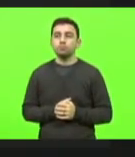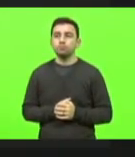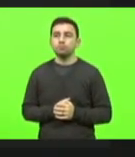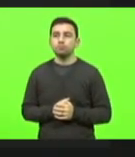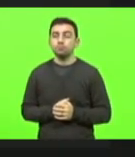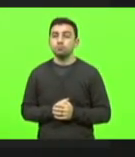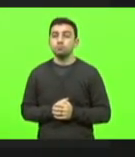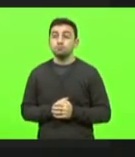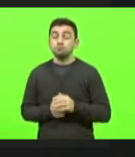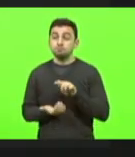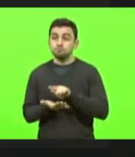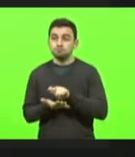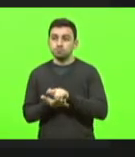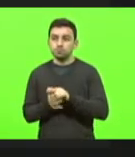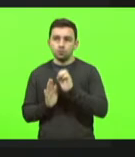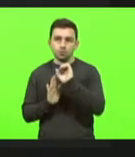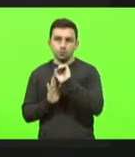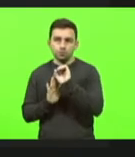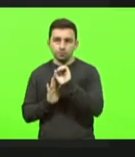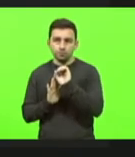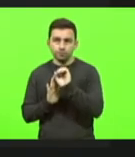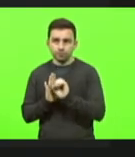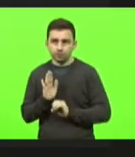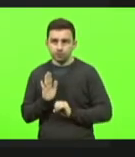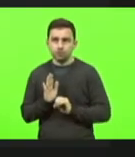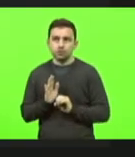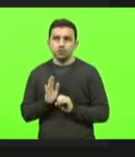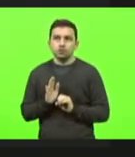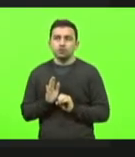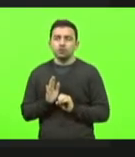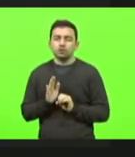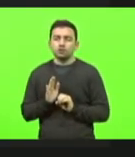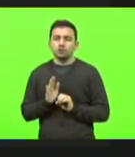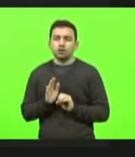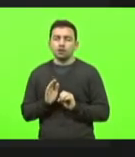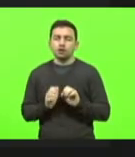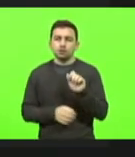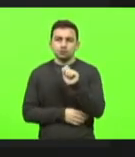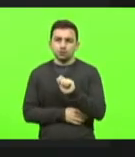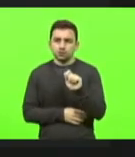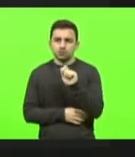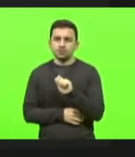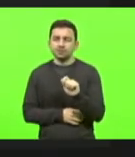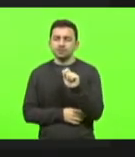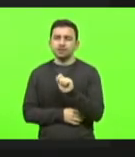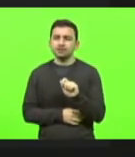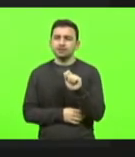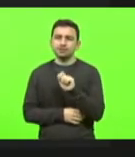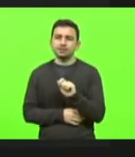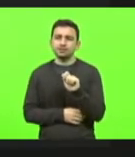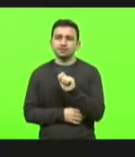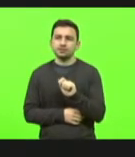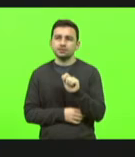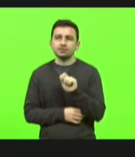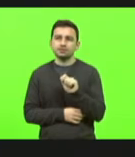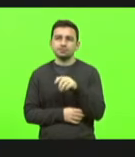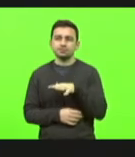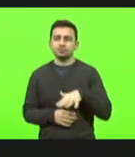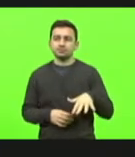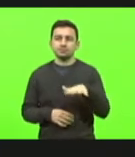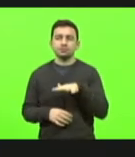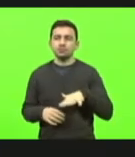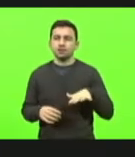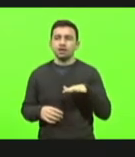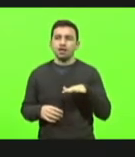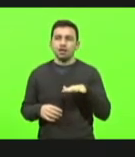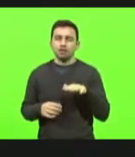Expediente. Ofício da Associação Catarinense de Doenças Raras, que solicita o apoio